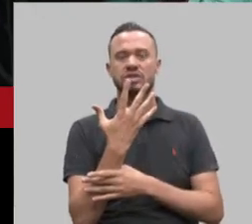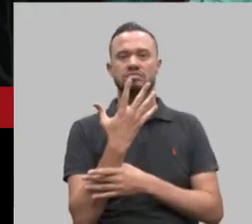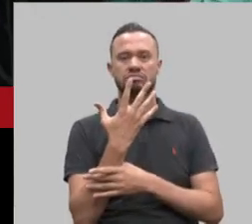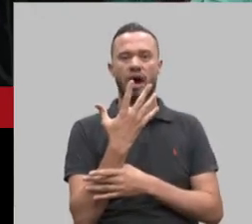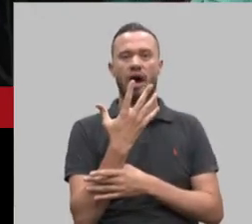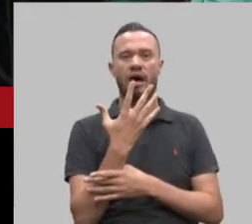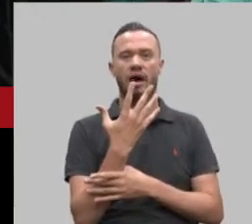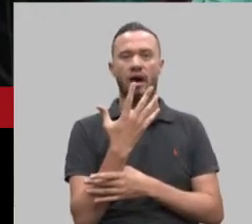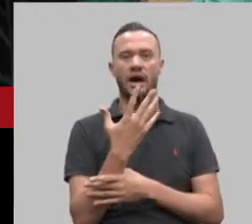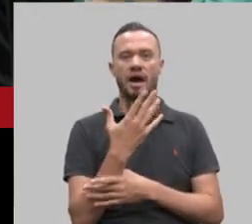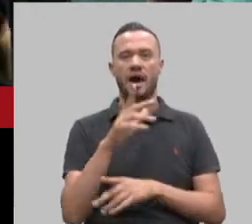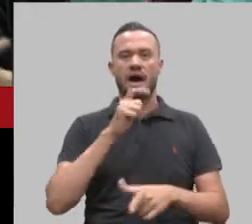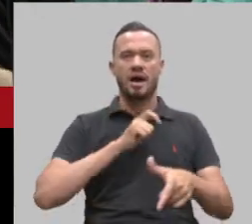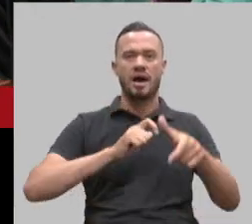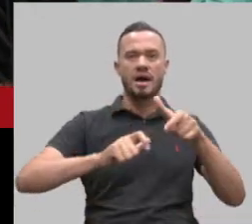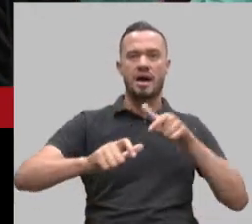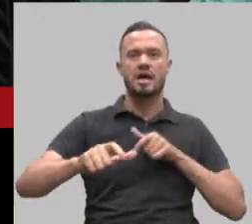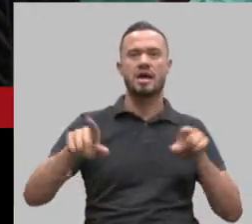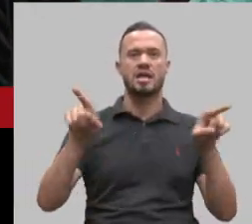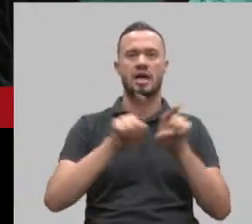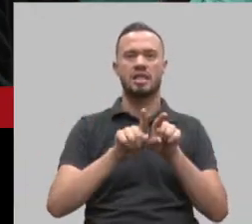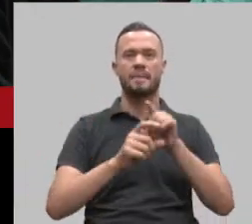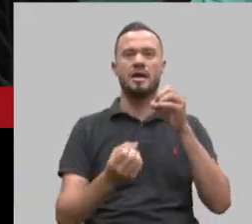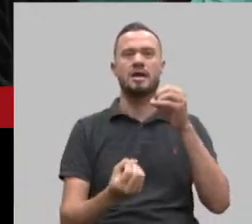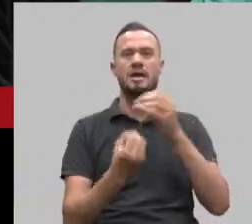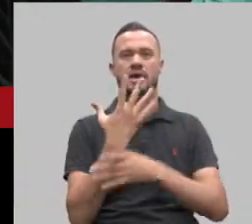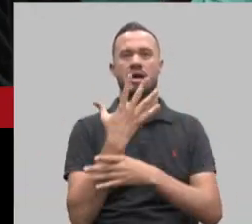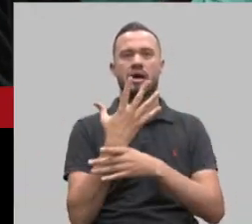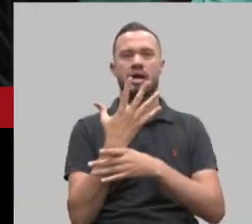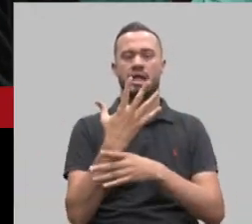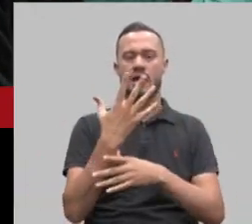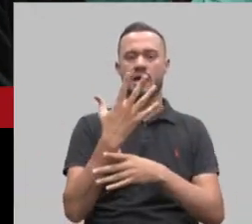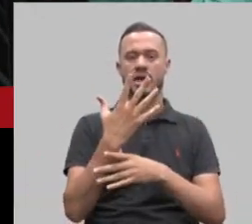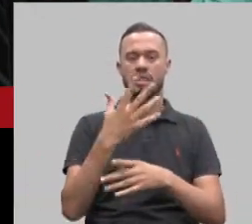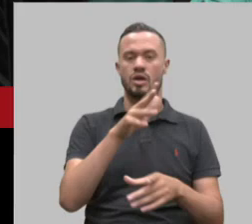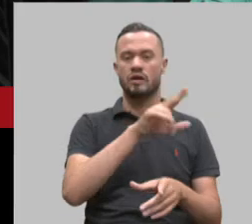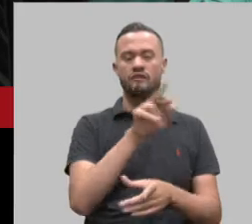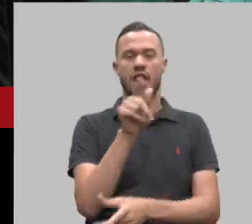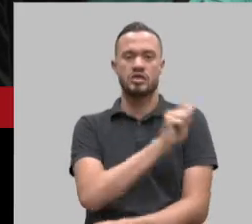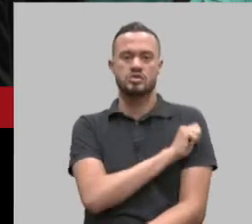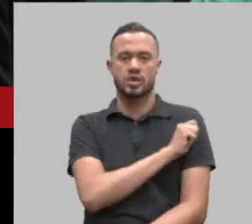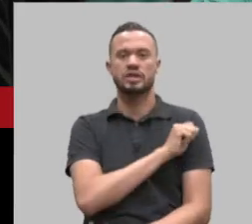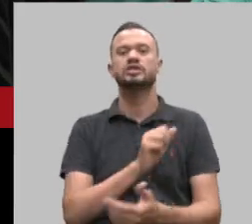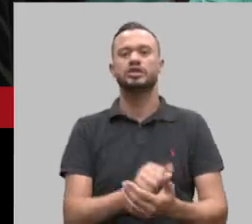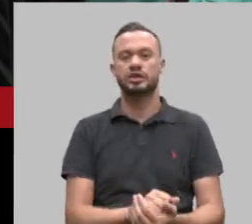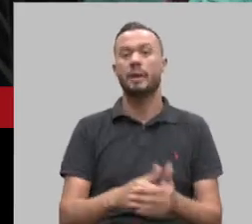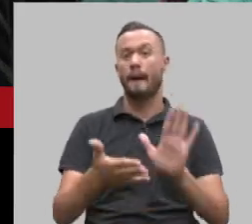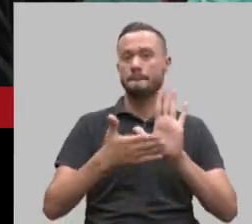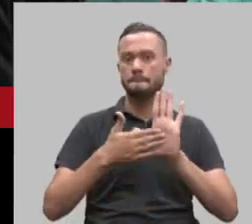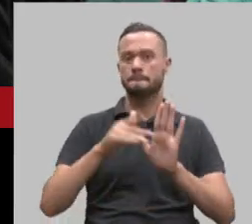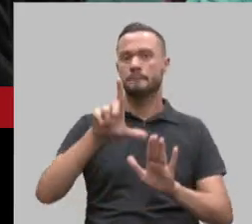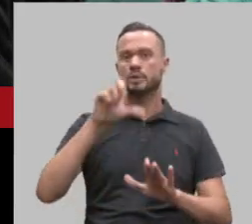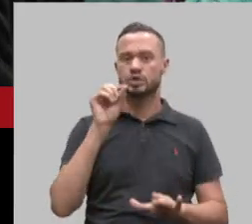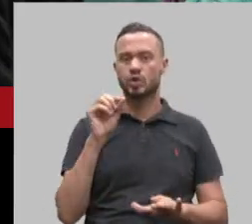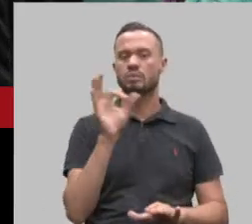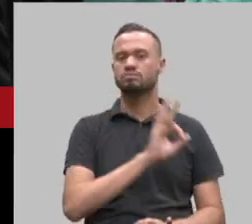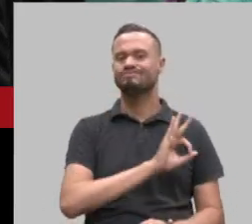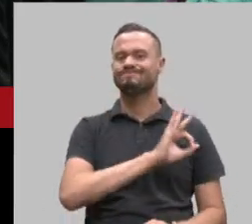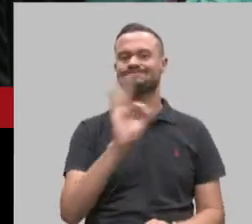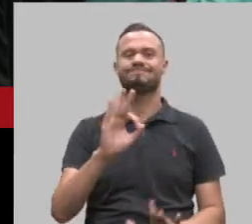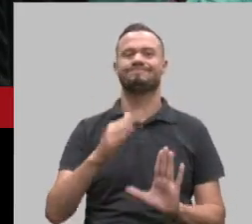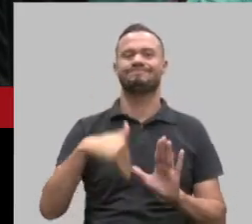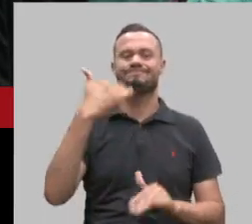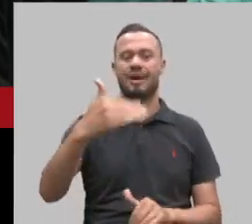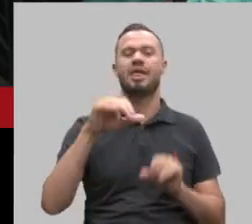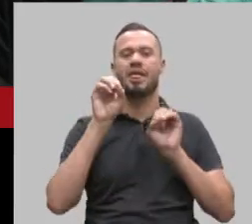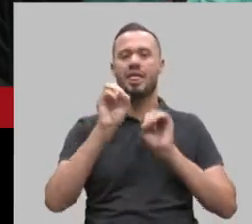atica atividade dos Estudantes adotar essa proposta é um passo em direção a uma educação